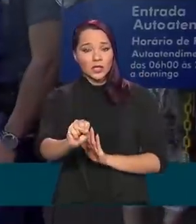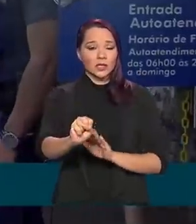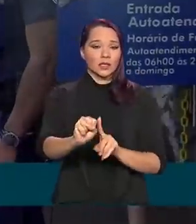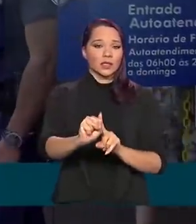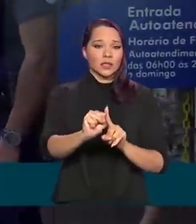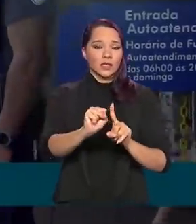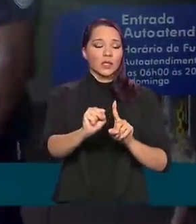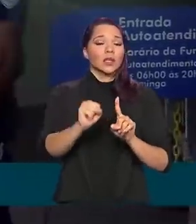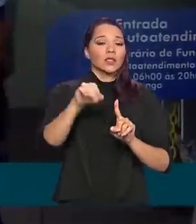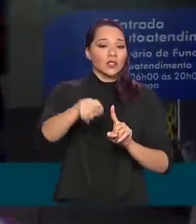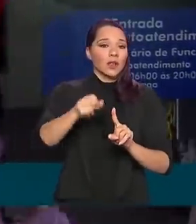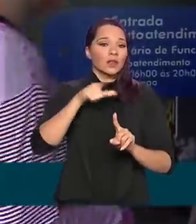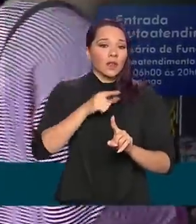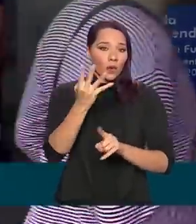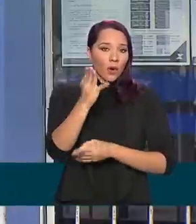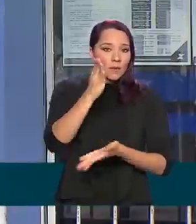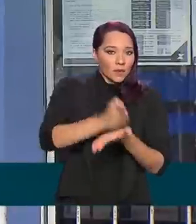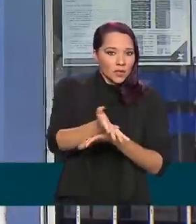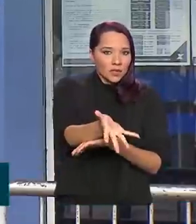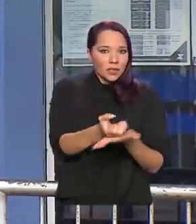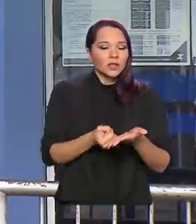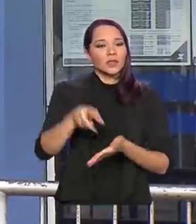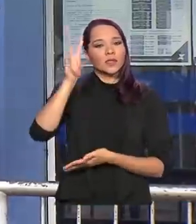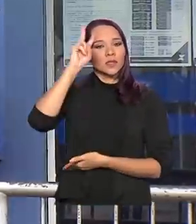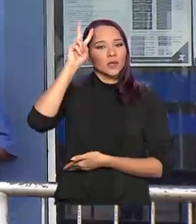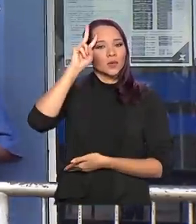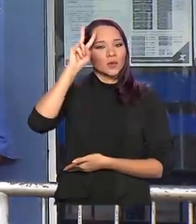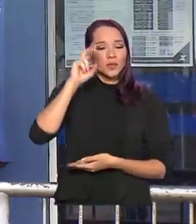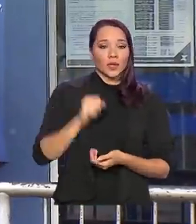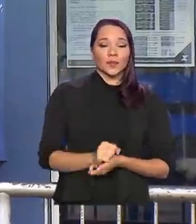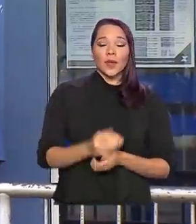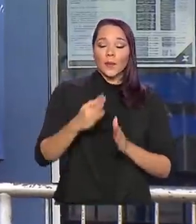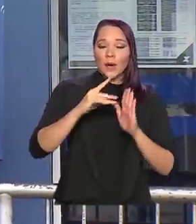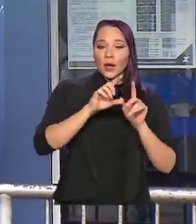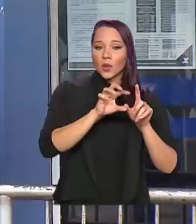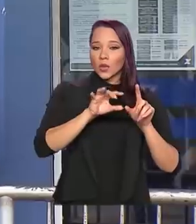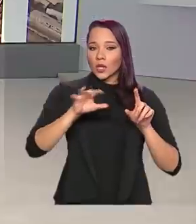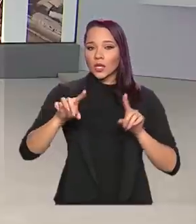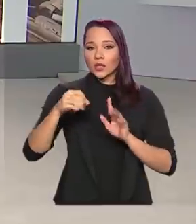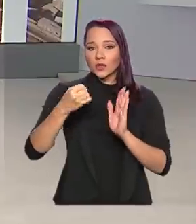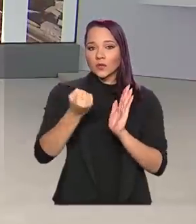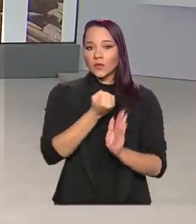estará disponível para saque a partir de segunda-feira para o NIS de final 1.